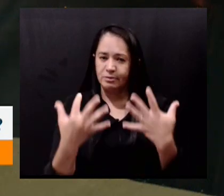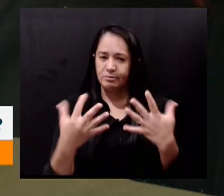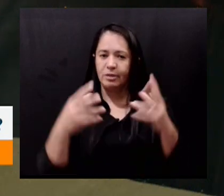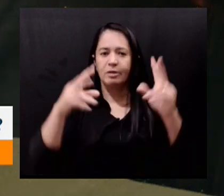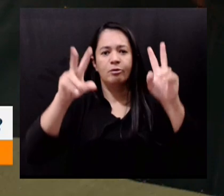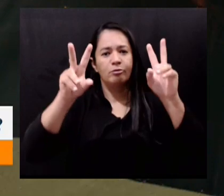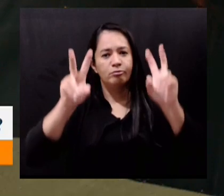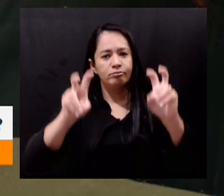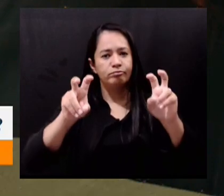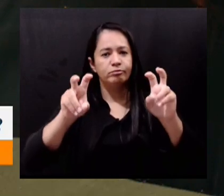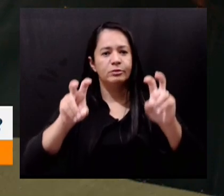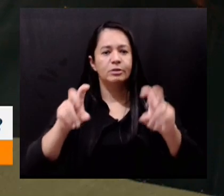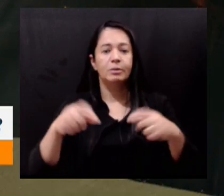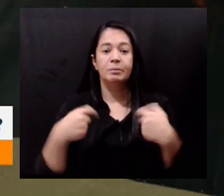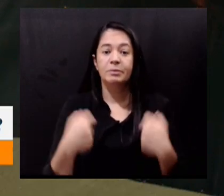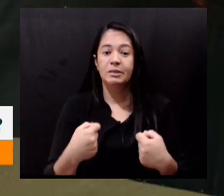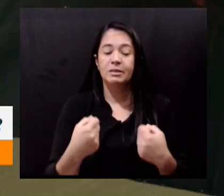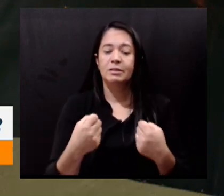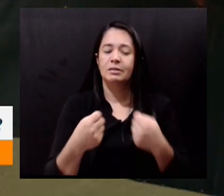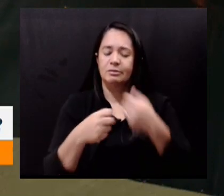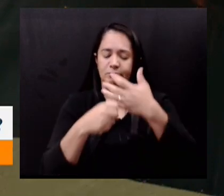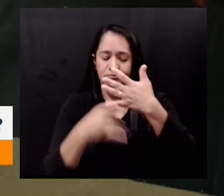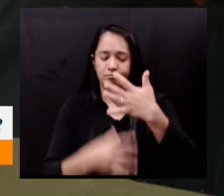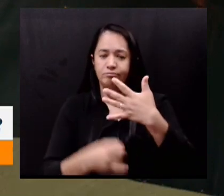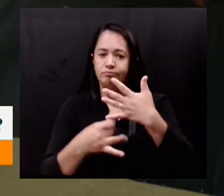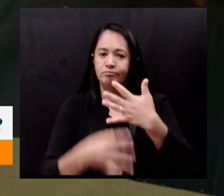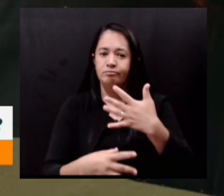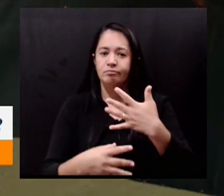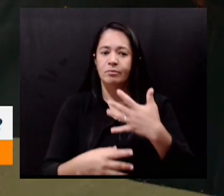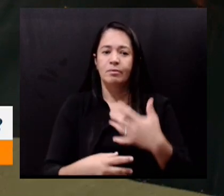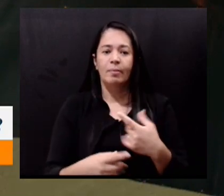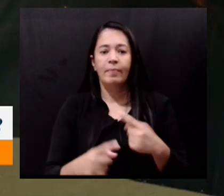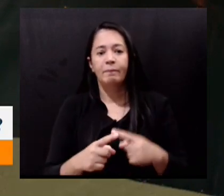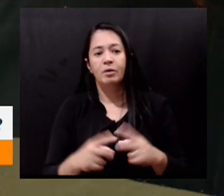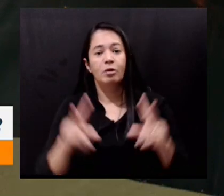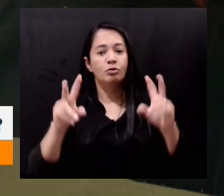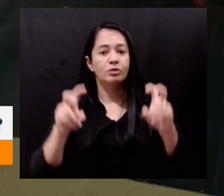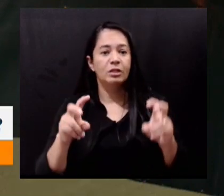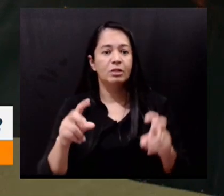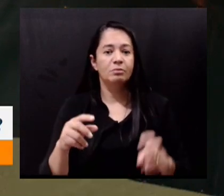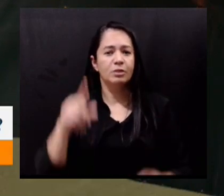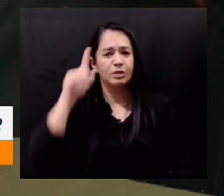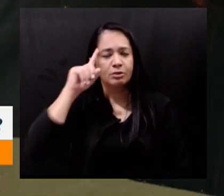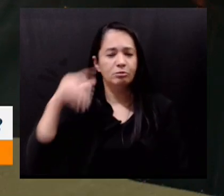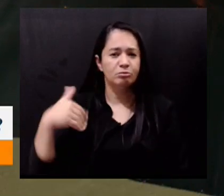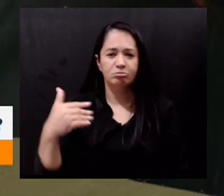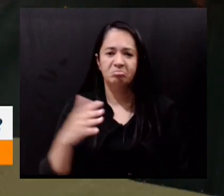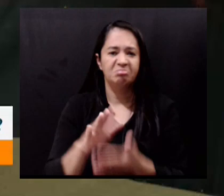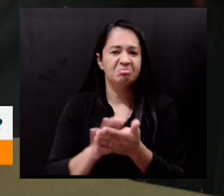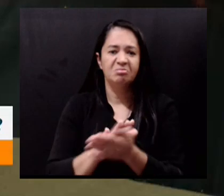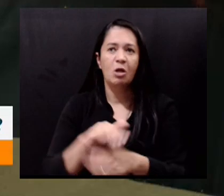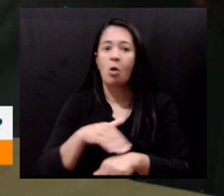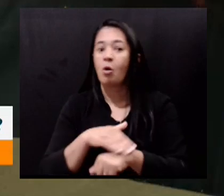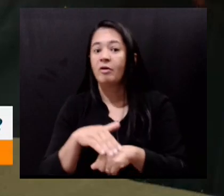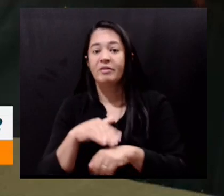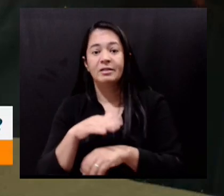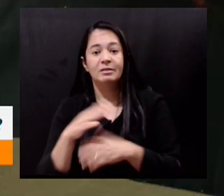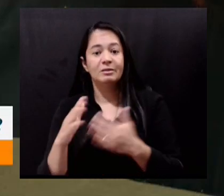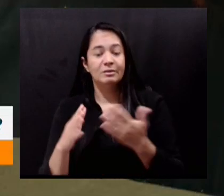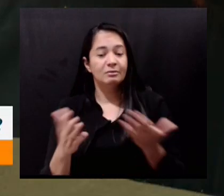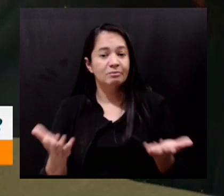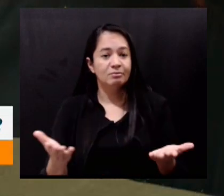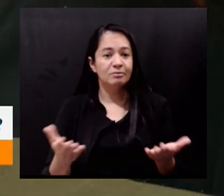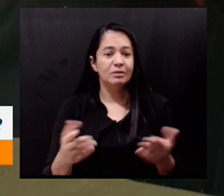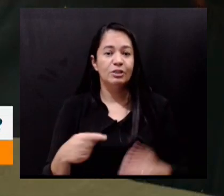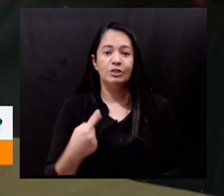precisa Uhum. comentar sobre o assunto, que às vezes é um assunto que a gente não comenta no dia a dia, que a gente não para falar. E assim a gente trazendo no